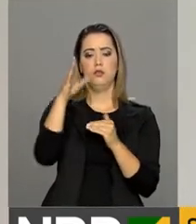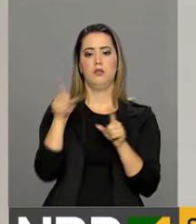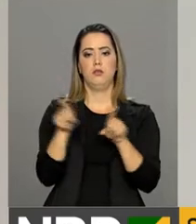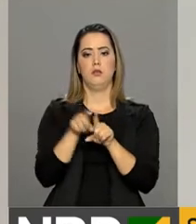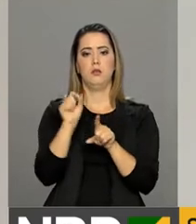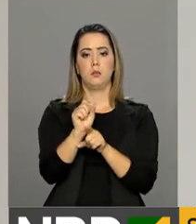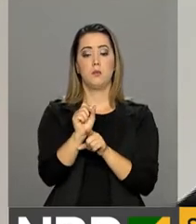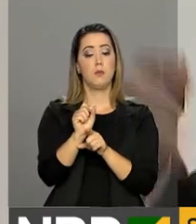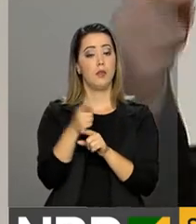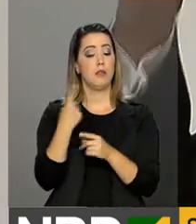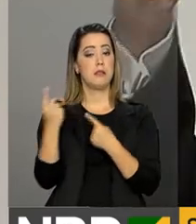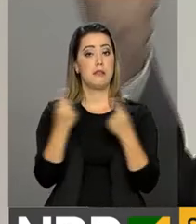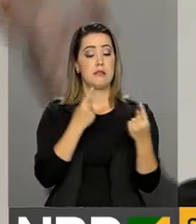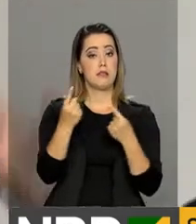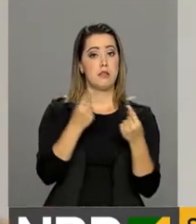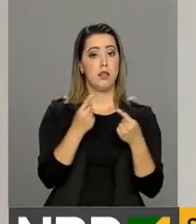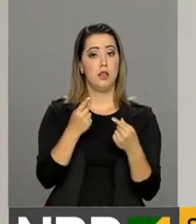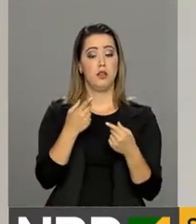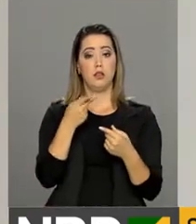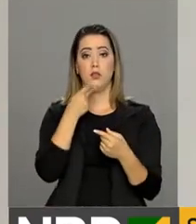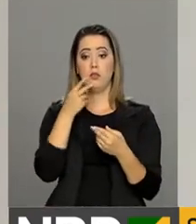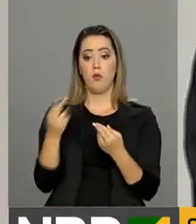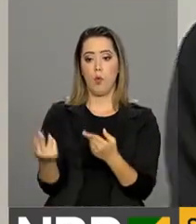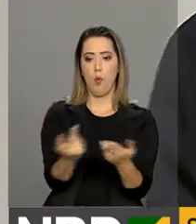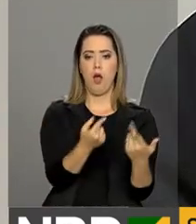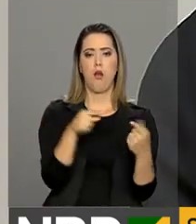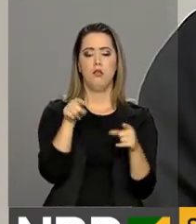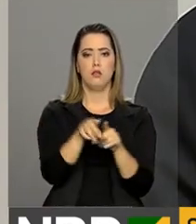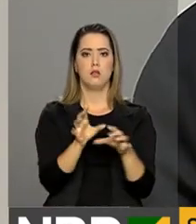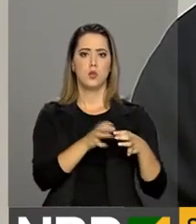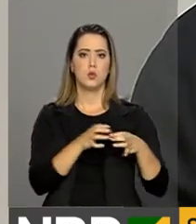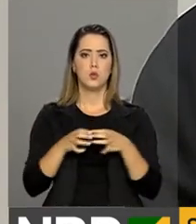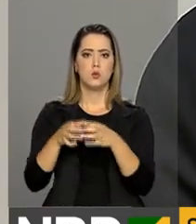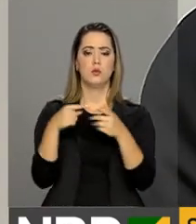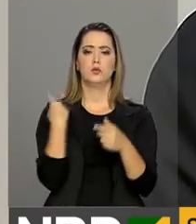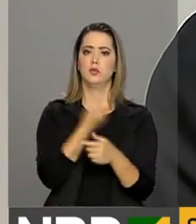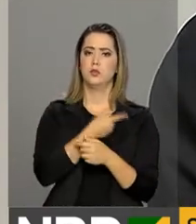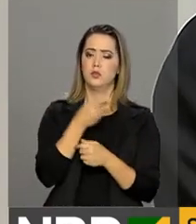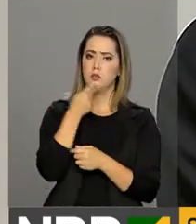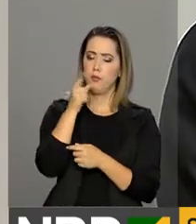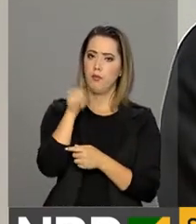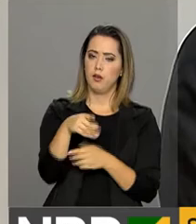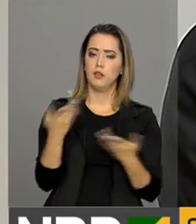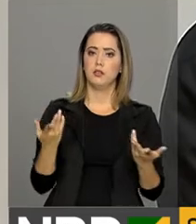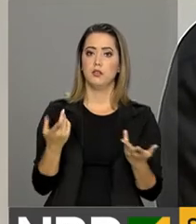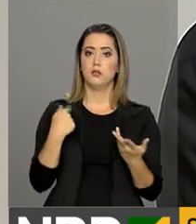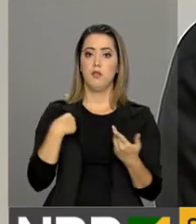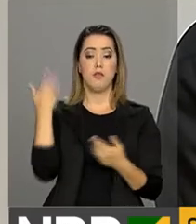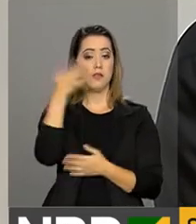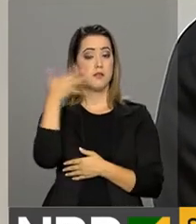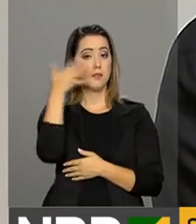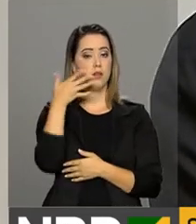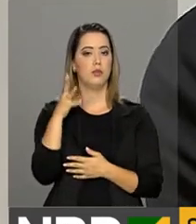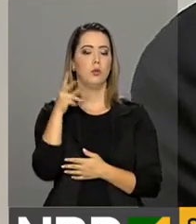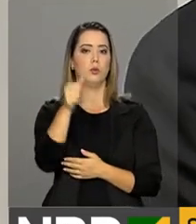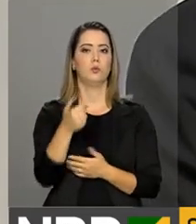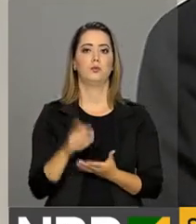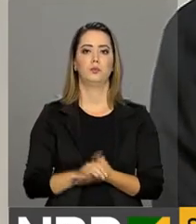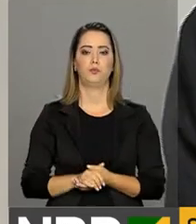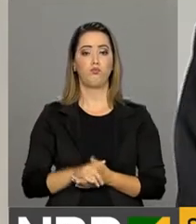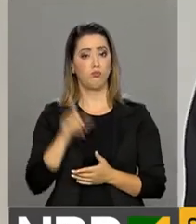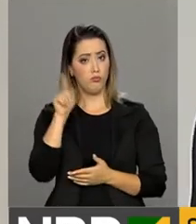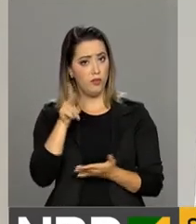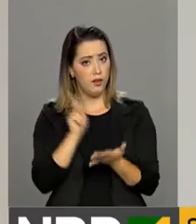cada 1 reproduzir nos seus cantos e recantos aquilo que nós estamos dizendo vai se esclarecendo a